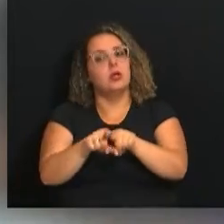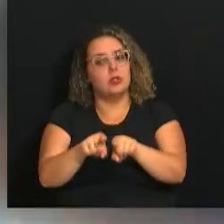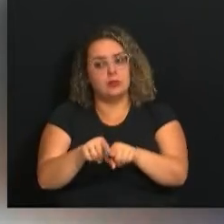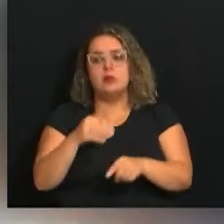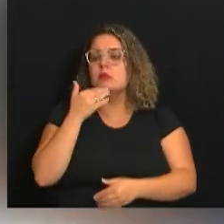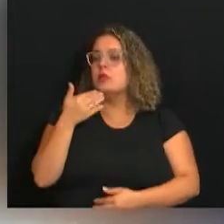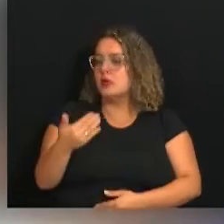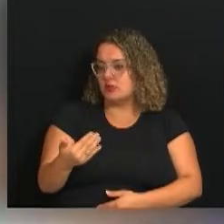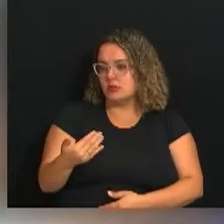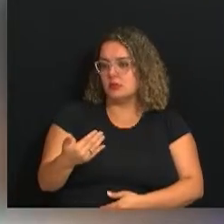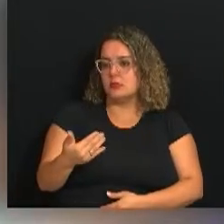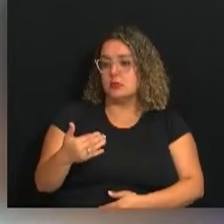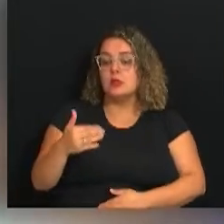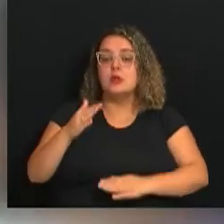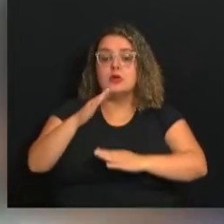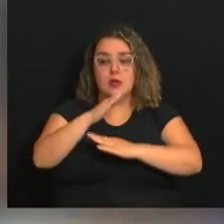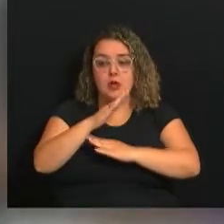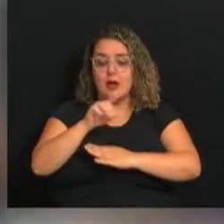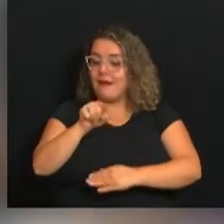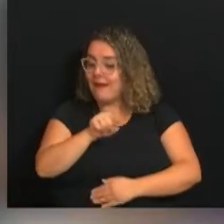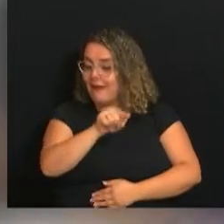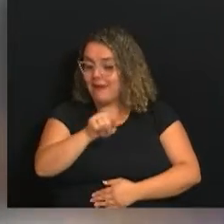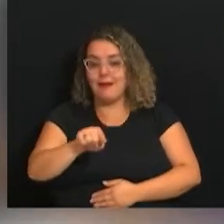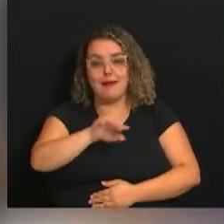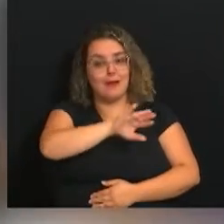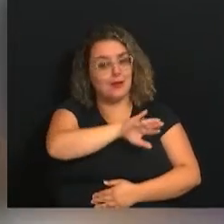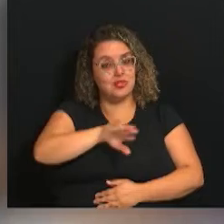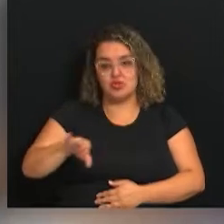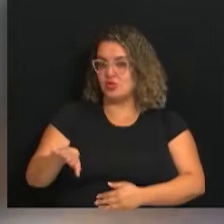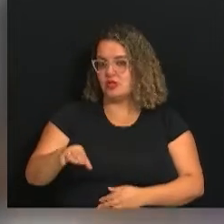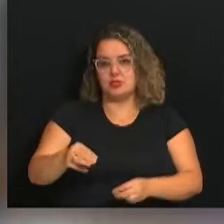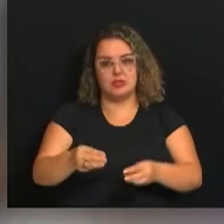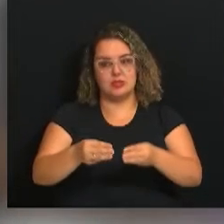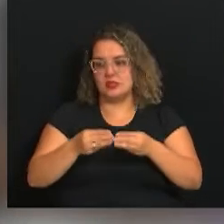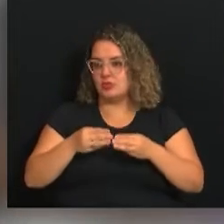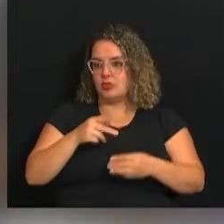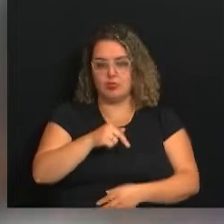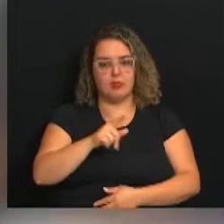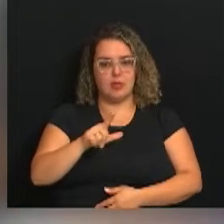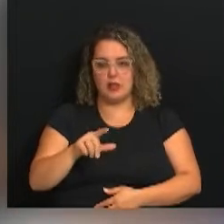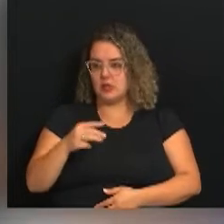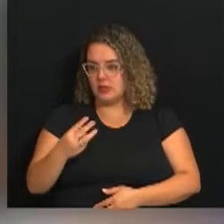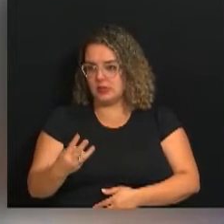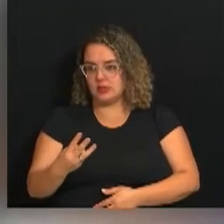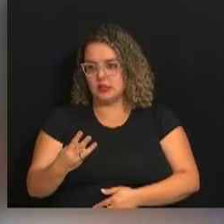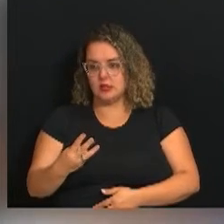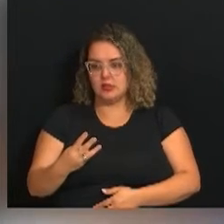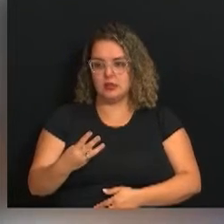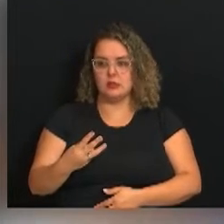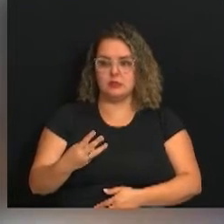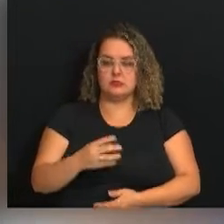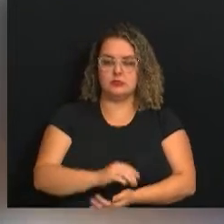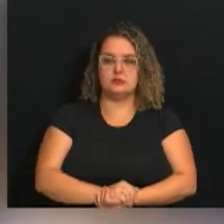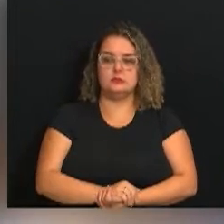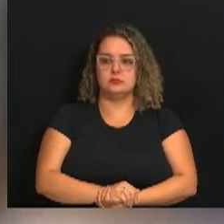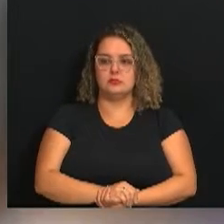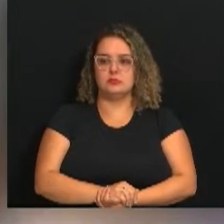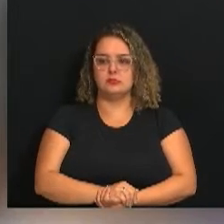médio, diretores escolares e supervisores educacionais do Estado. Alguns vereadores se